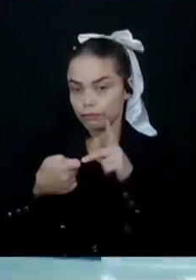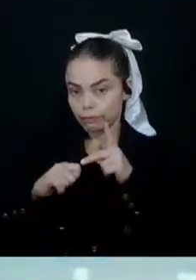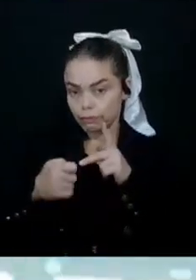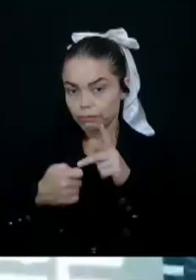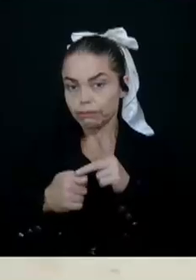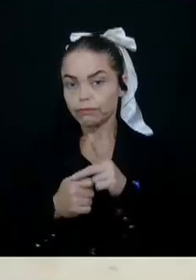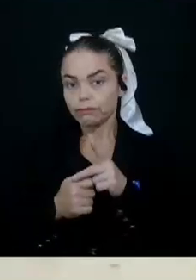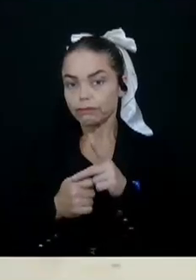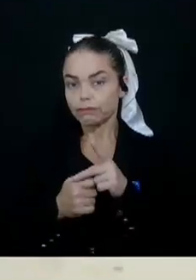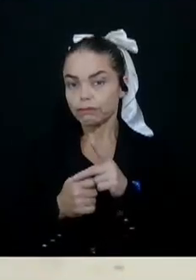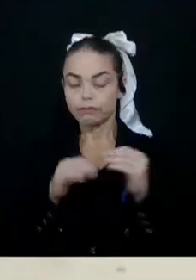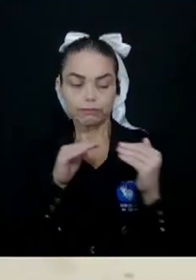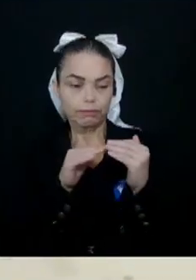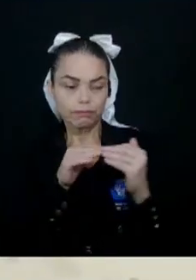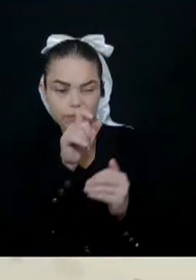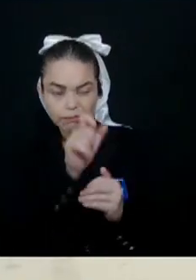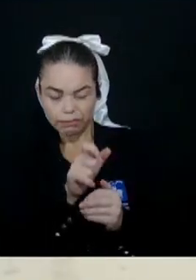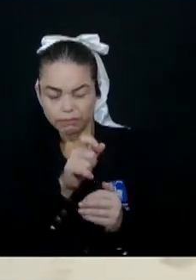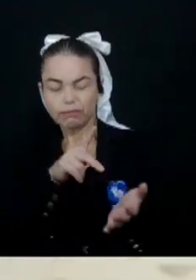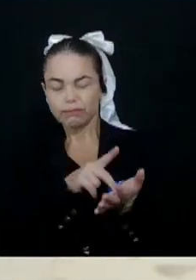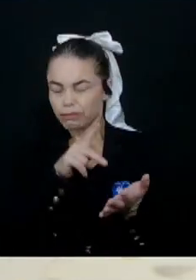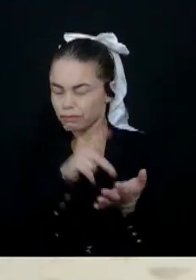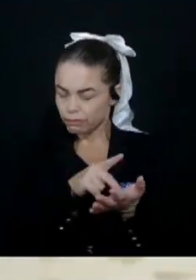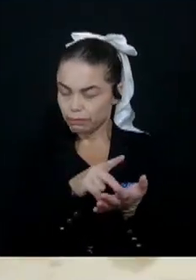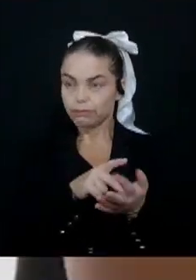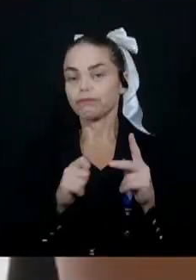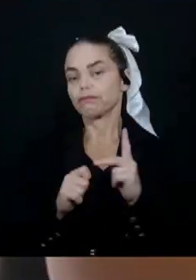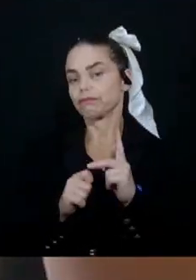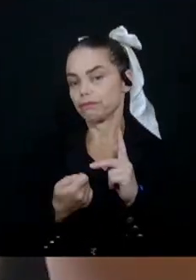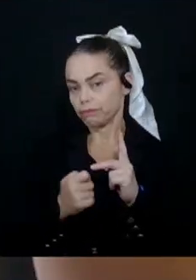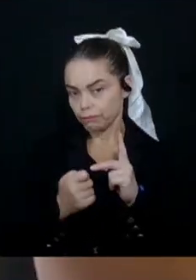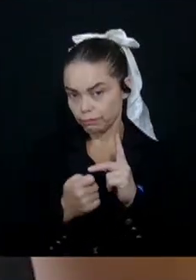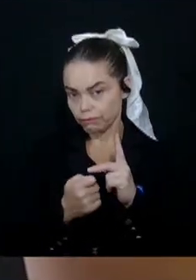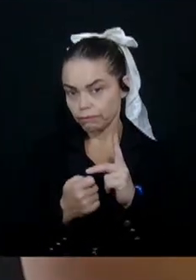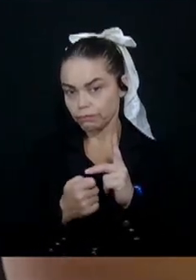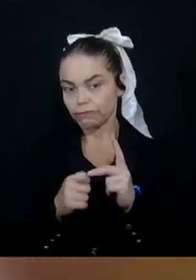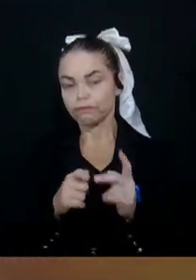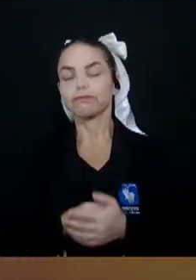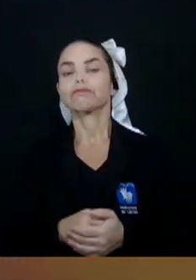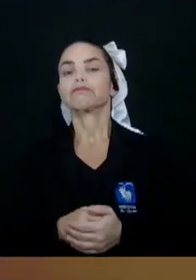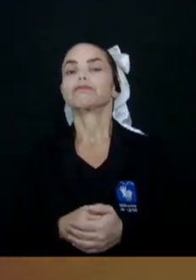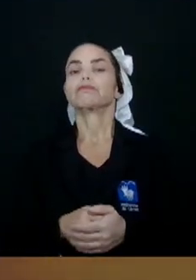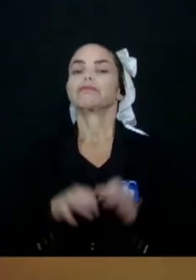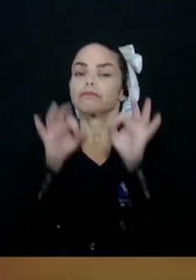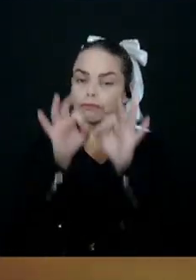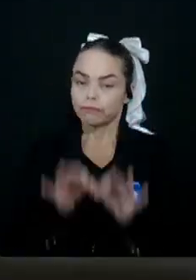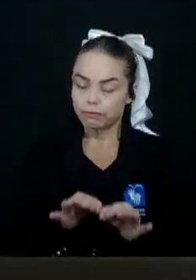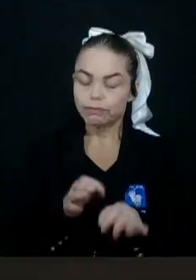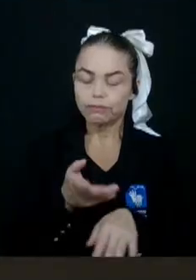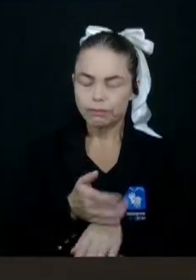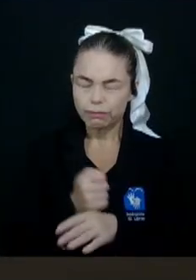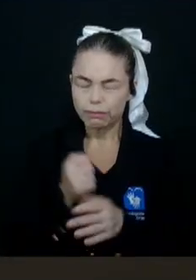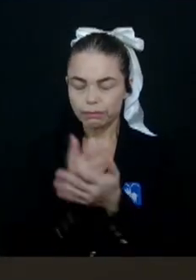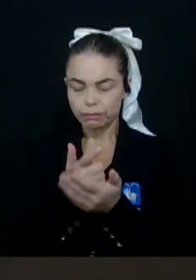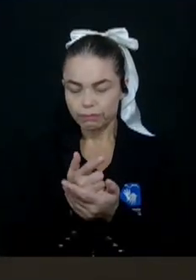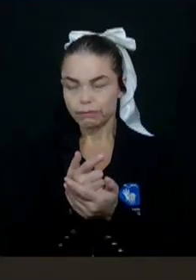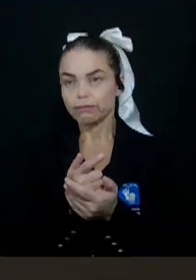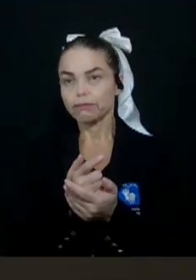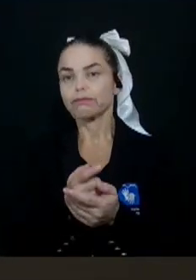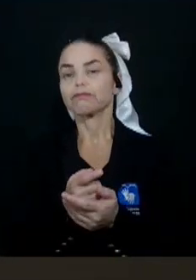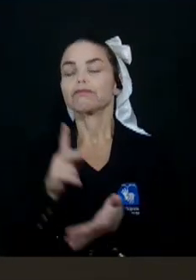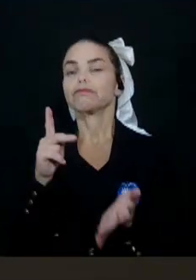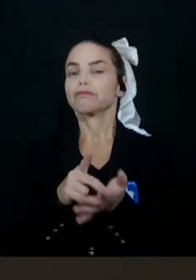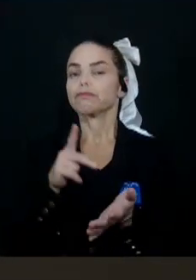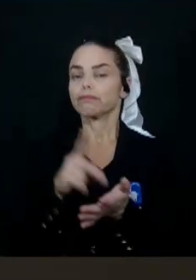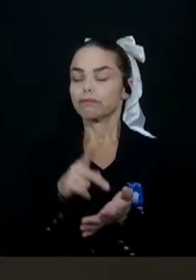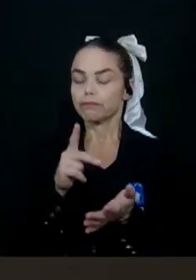outra pessoa se realmente esse Pix é de alguém que é idôneo. Antes de comprar algo, verifique realmente se o